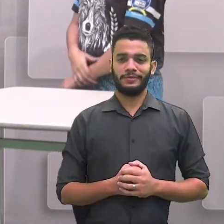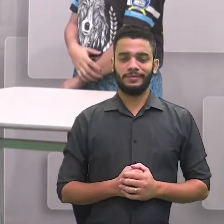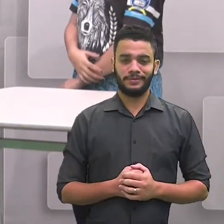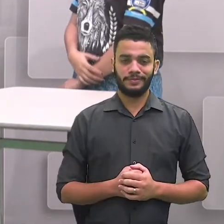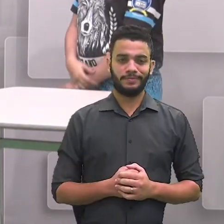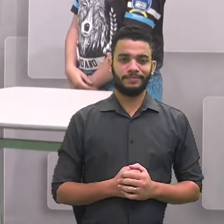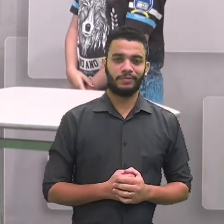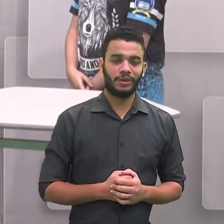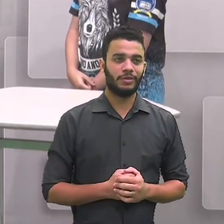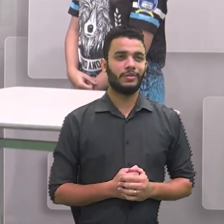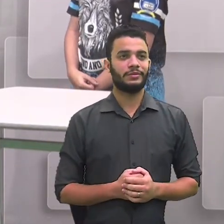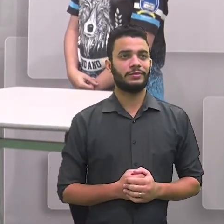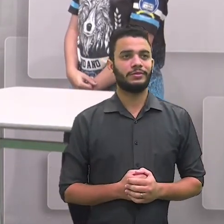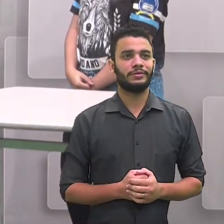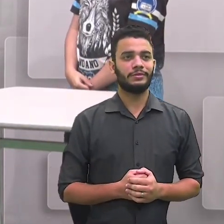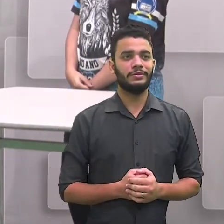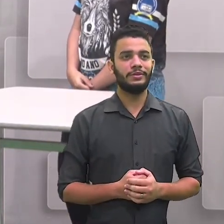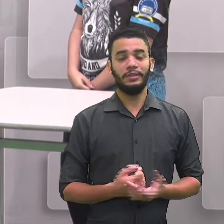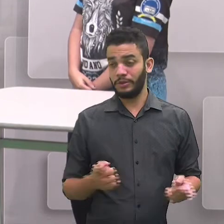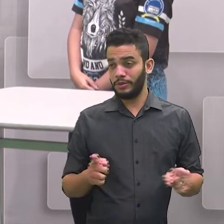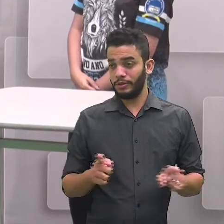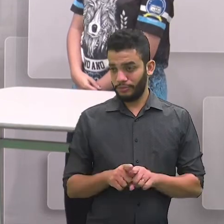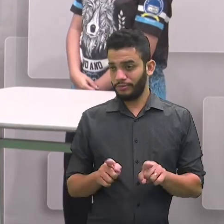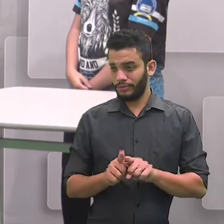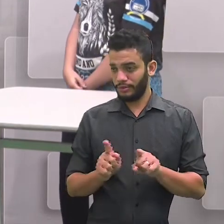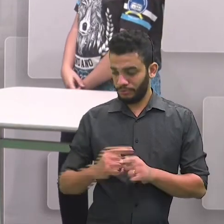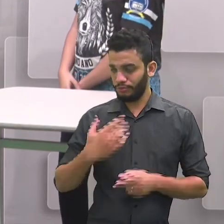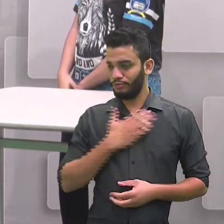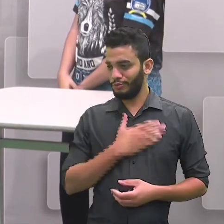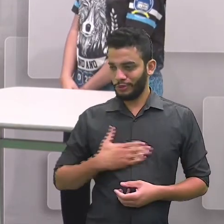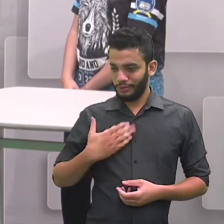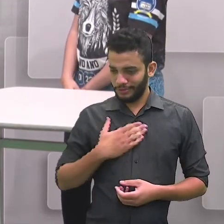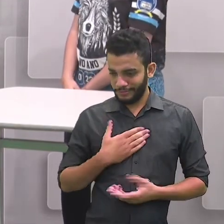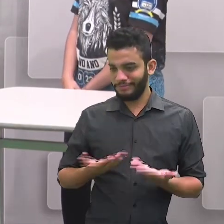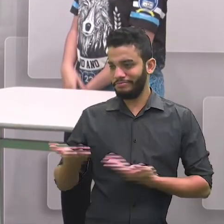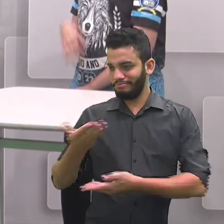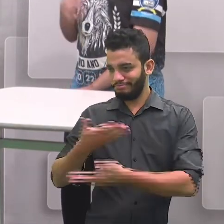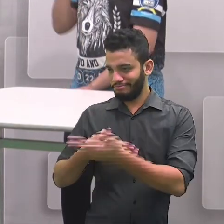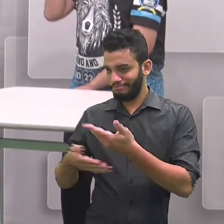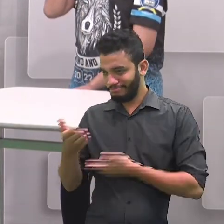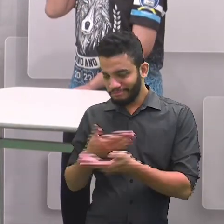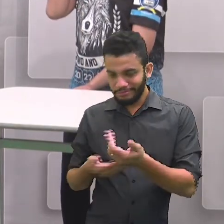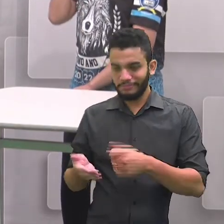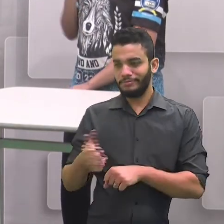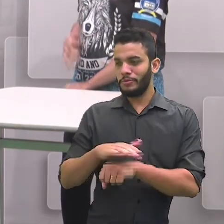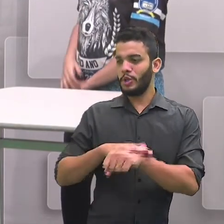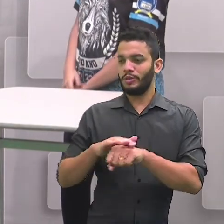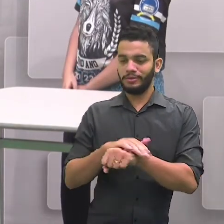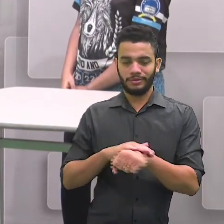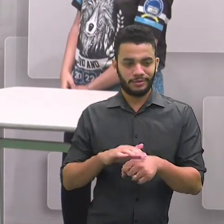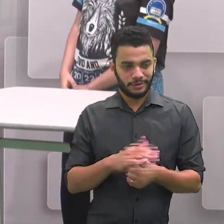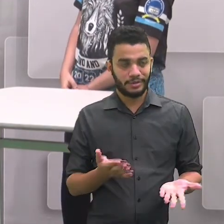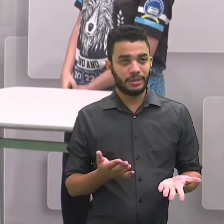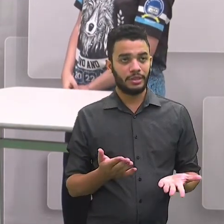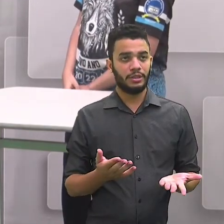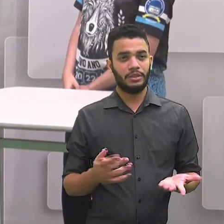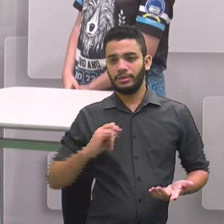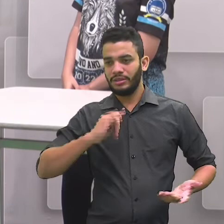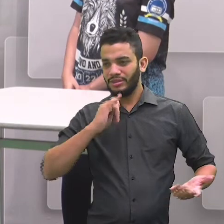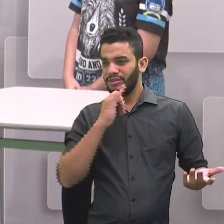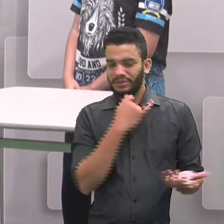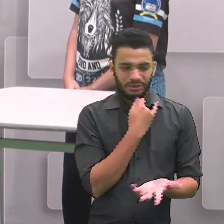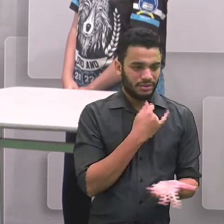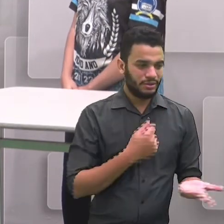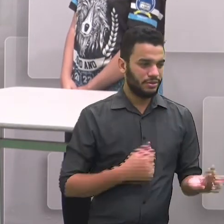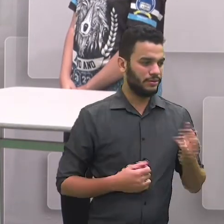gostaram do programa. Olha, eu gostei muito, tá, da participação de vocês, tá? Vocês estão de parabéns, tá? Não fiquem tristes,